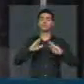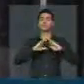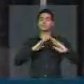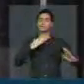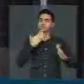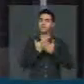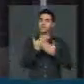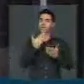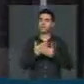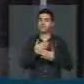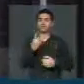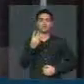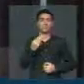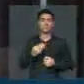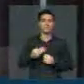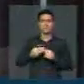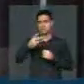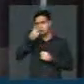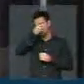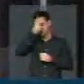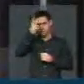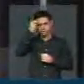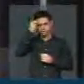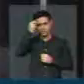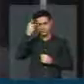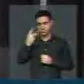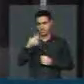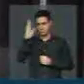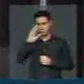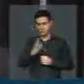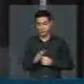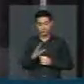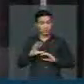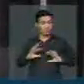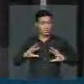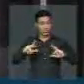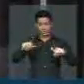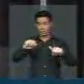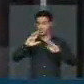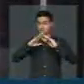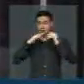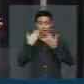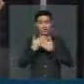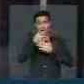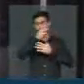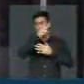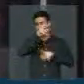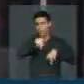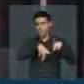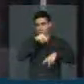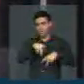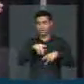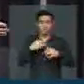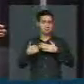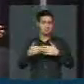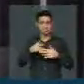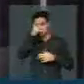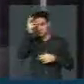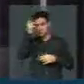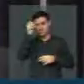escolas municipais do Brasil, todas as escolas públicas, sejam elas